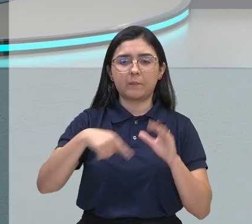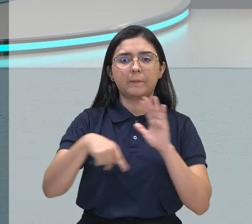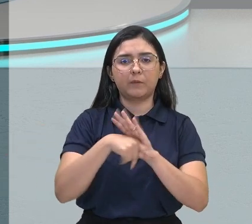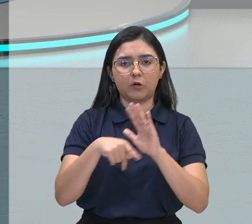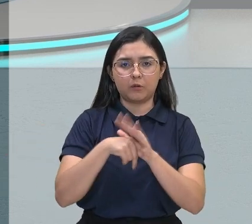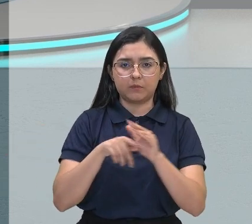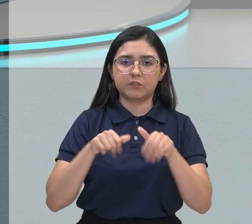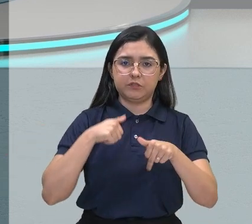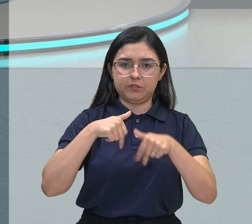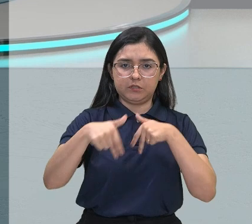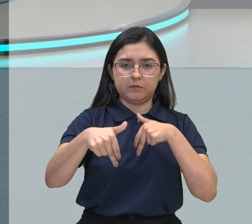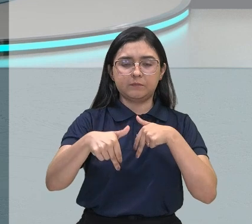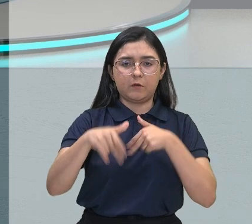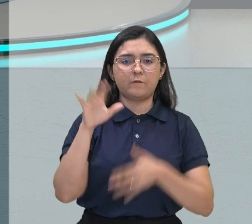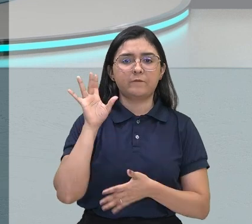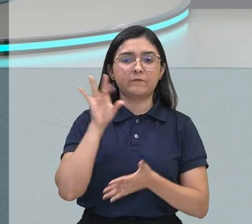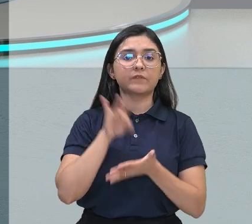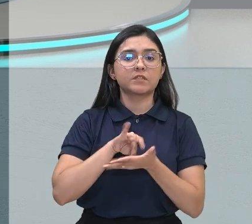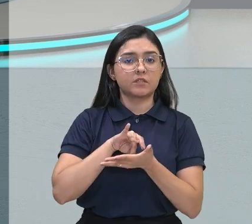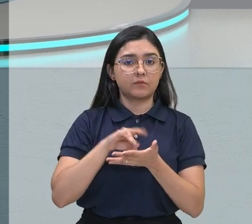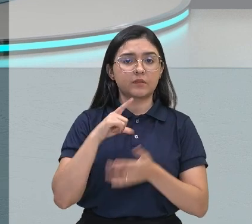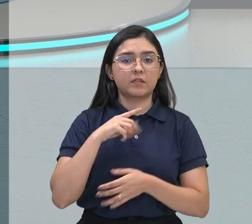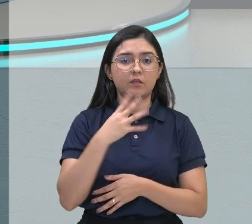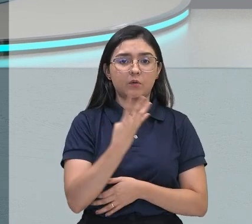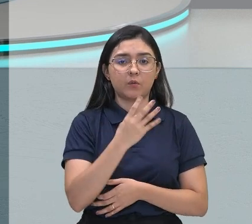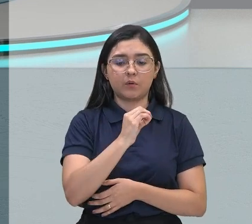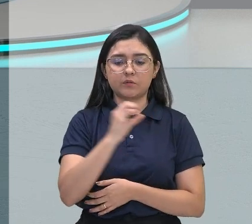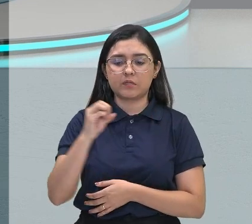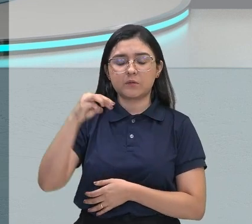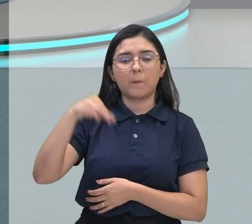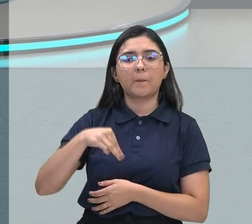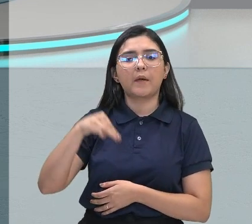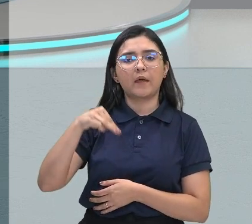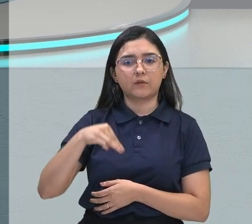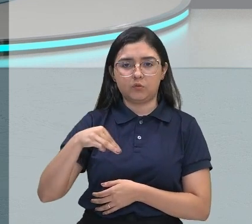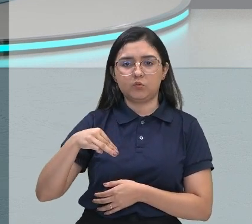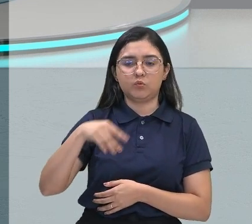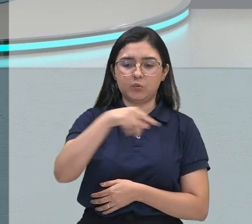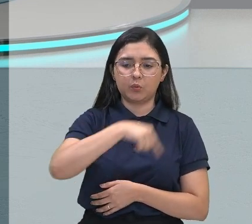pista oficial, ela vai ter esses 400 metros